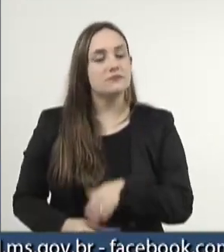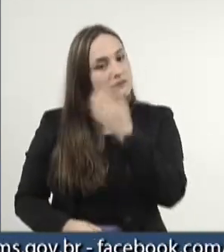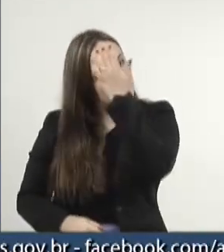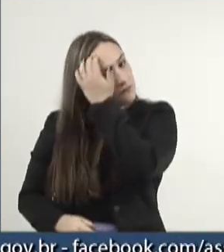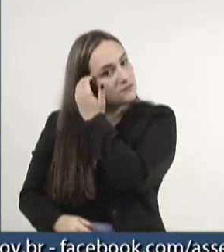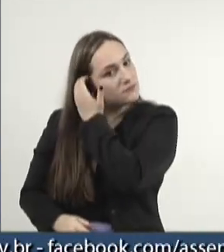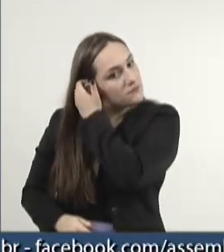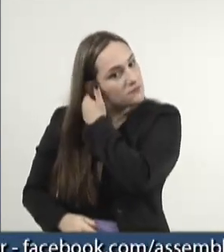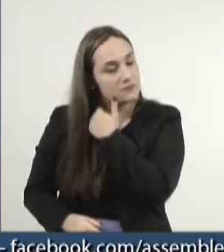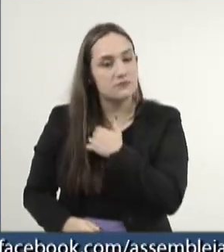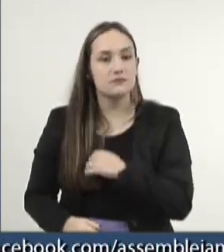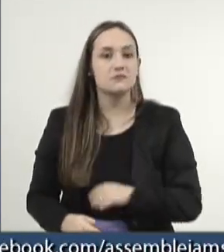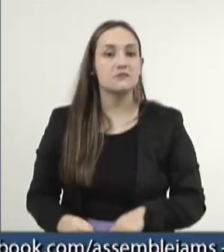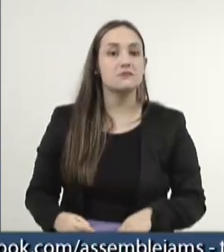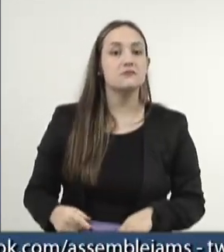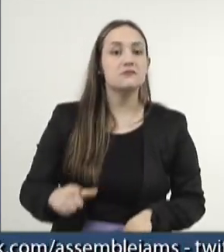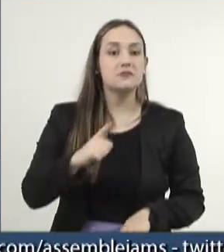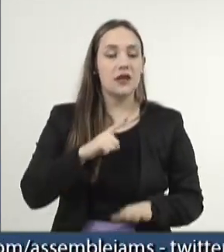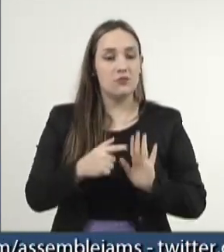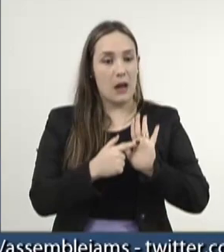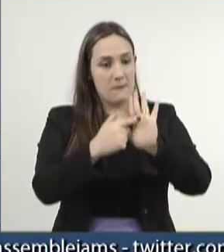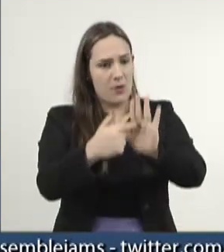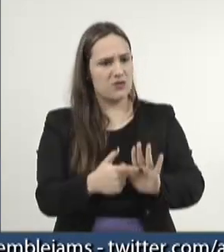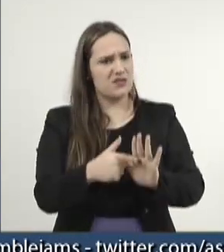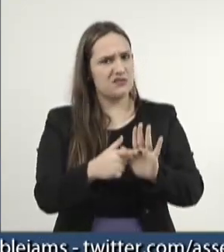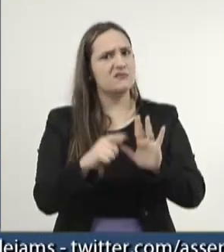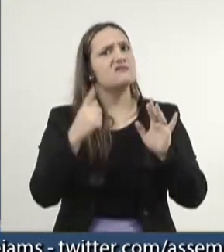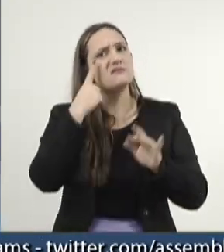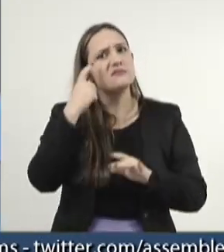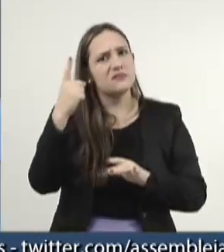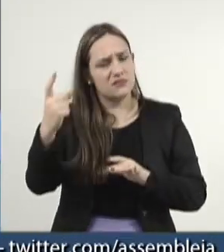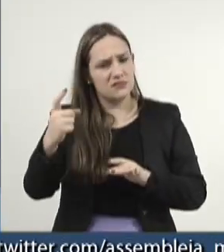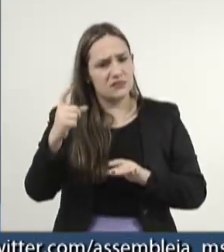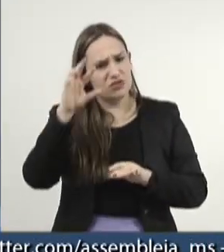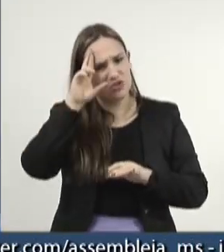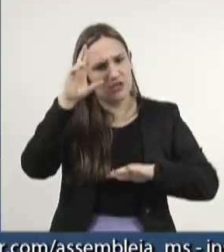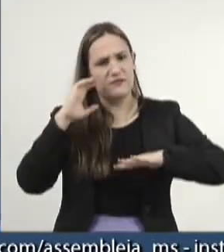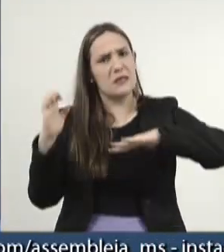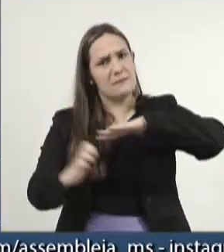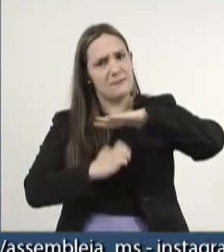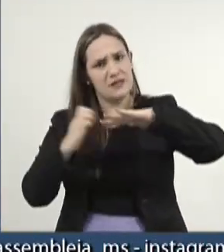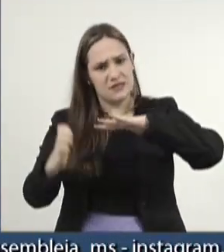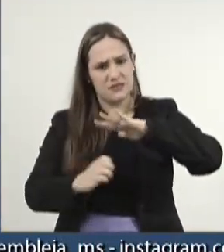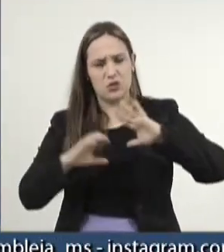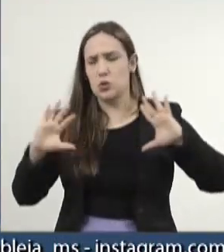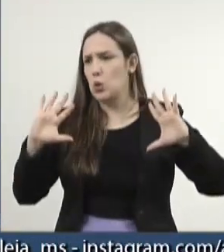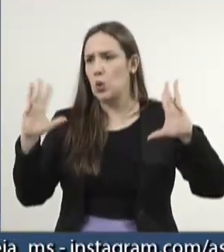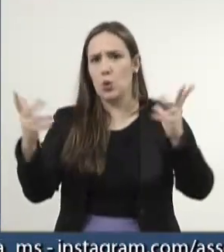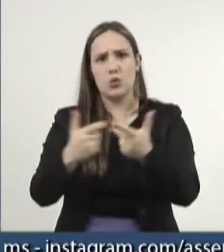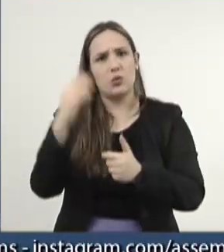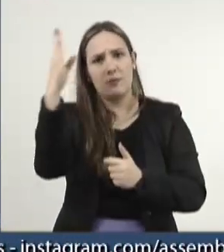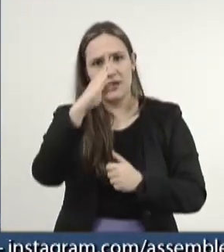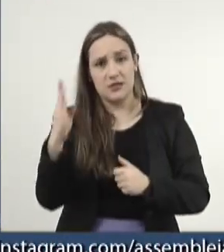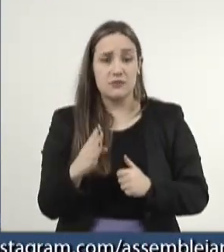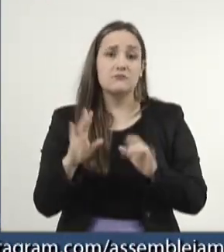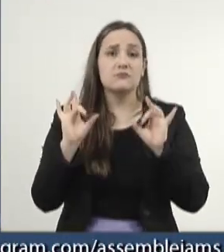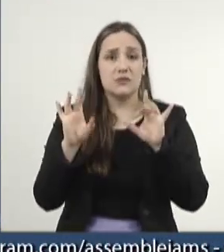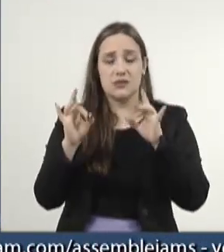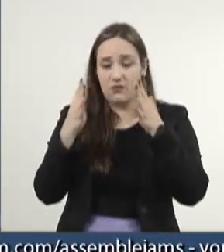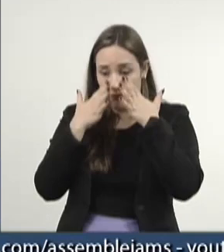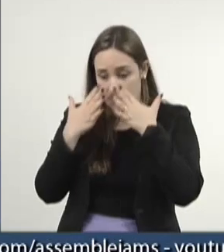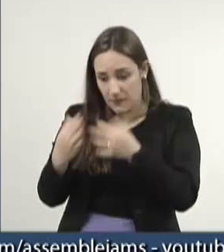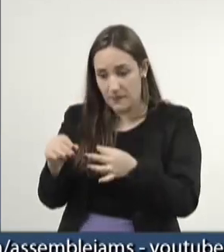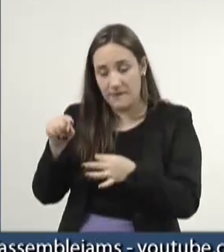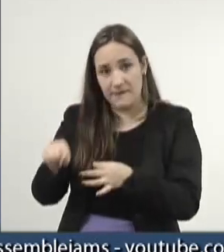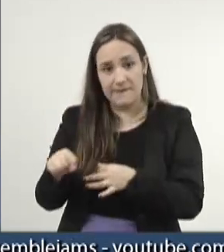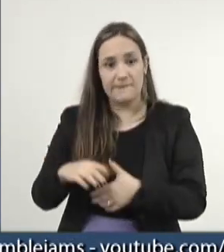uma exposição muito interessante para os empresários do Brasil e de São Paulo, especialmente,